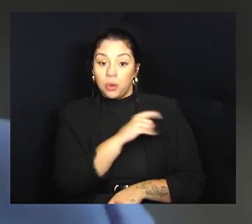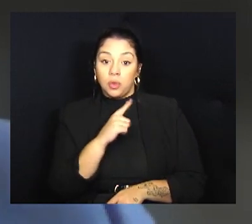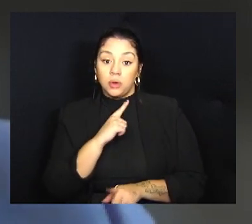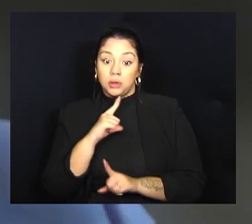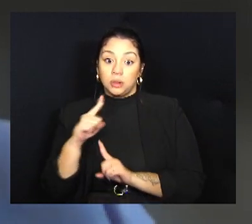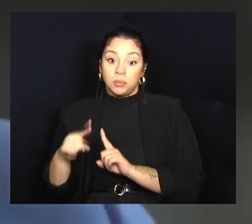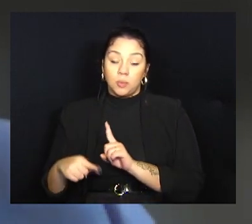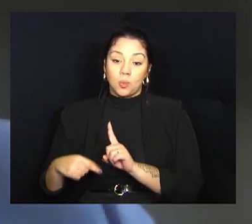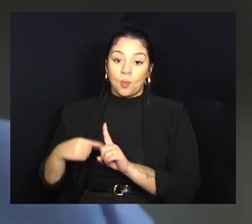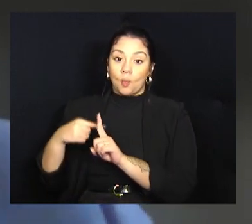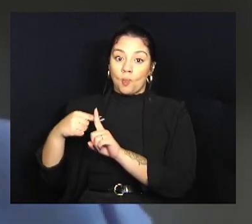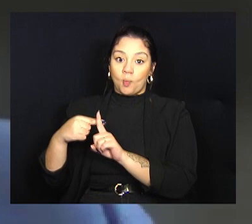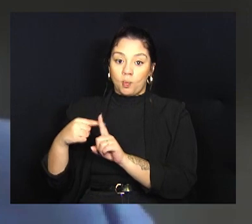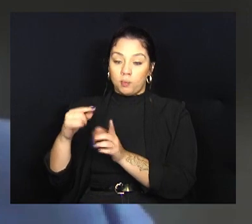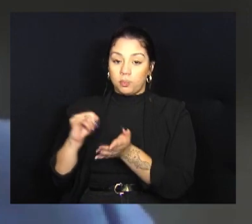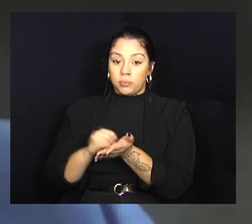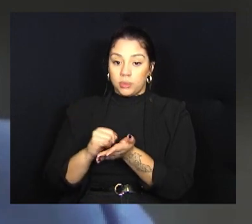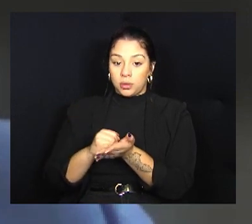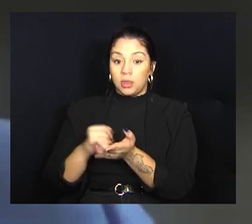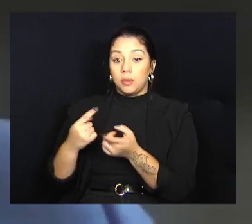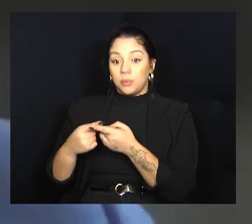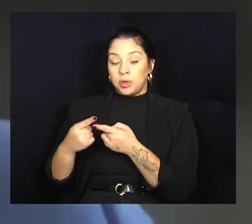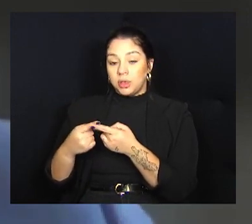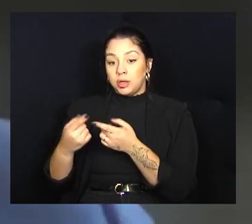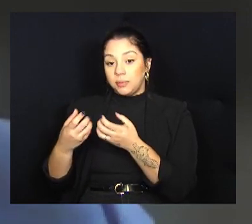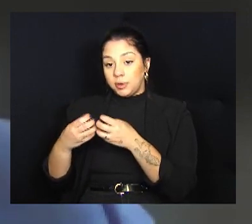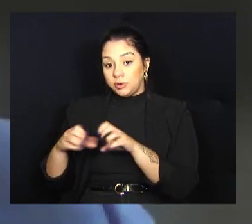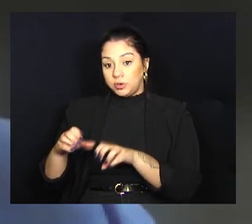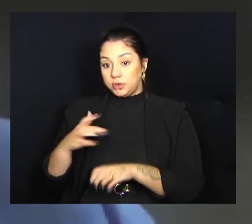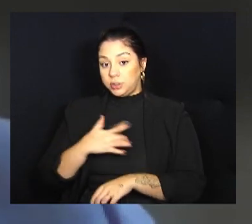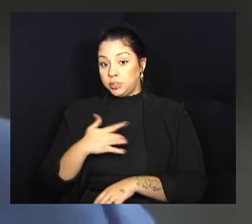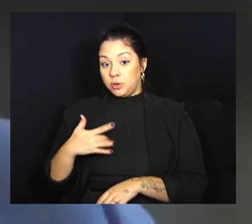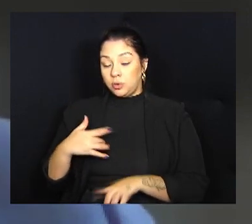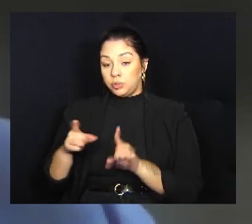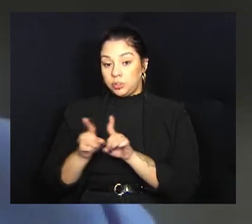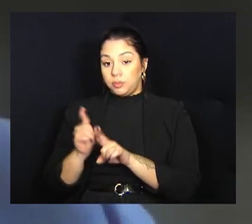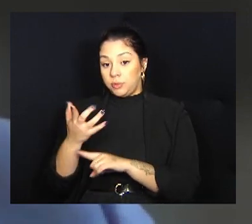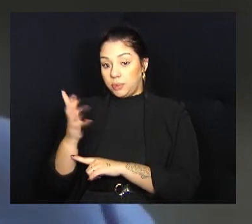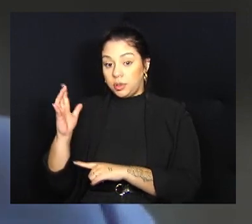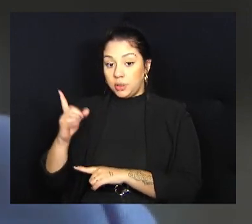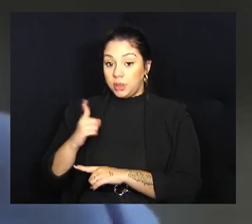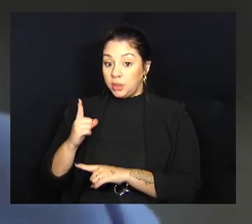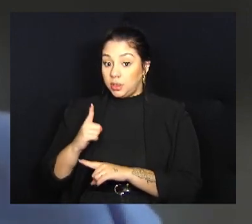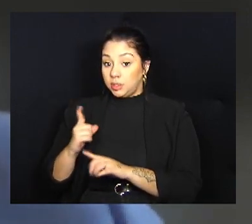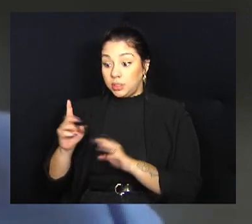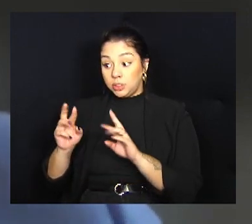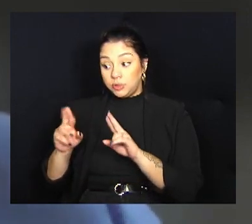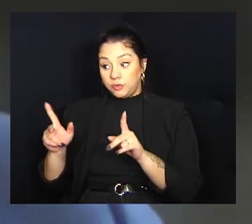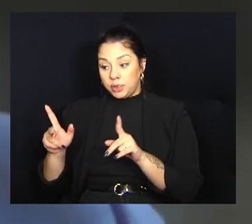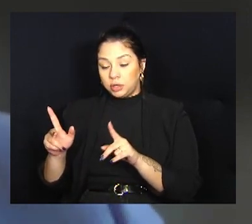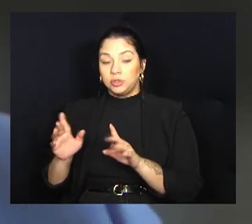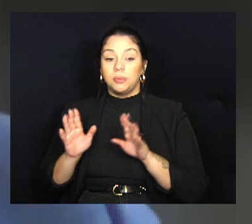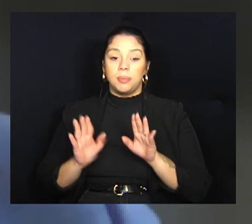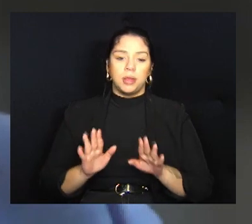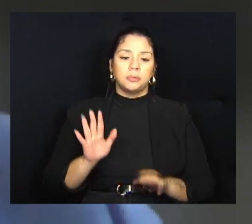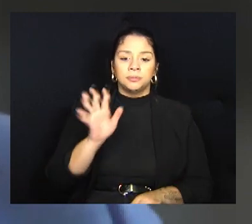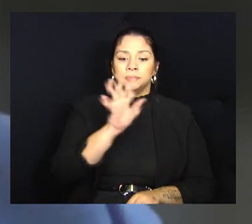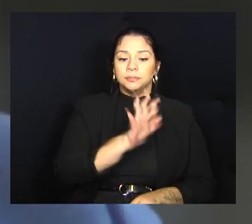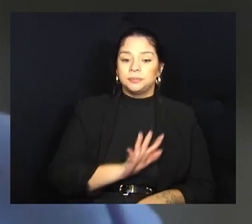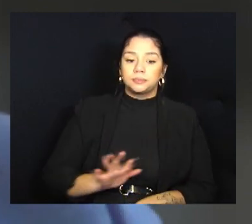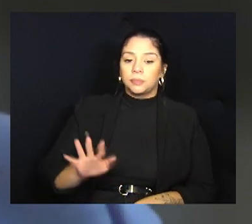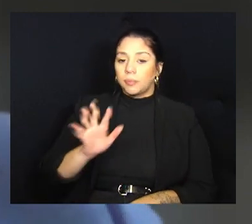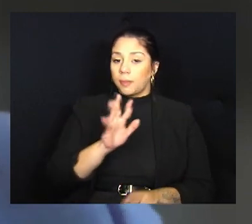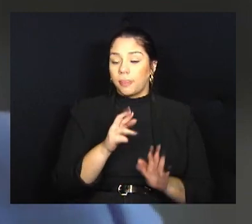imposto seletivo, que é por ser prejudicial à saúde ou ao meio ambiente, eles também vão ter um tratamento diferenciado. Mas, no geral, essa regra